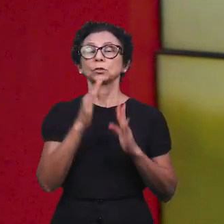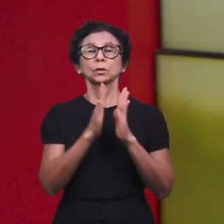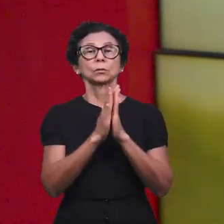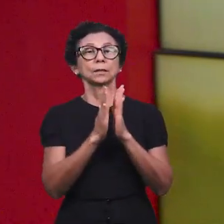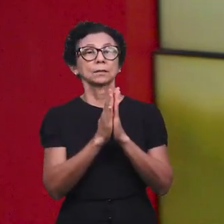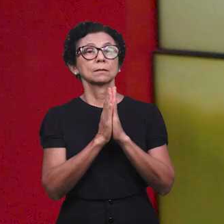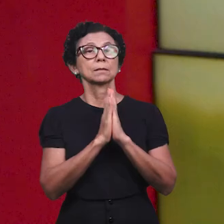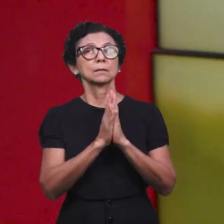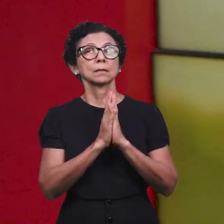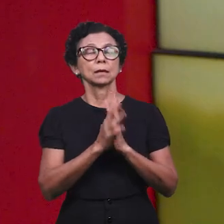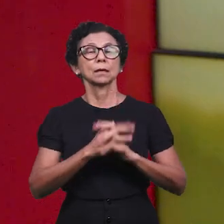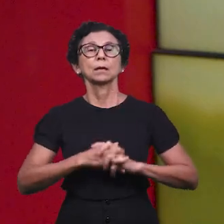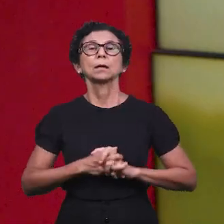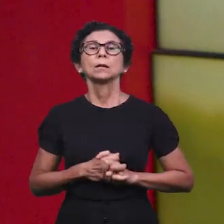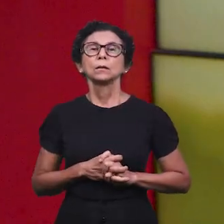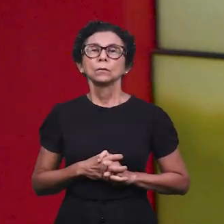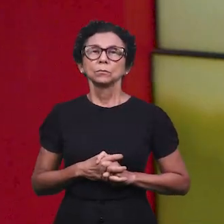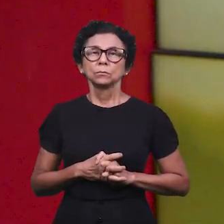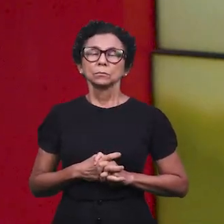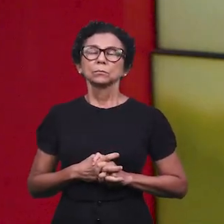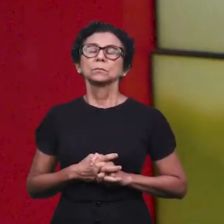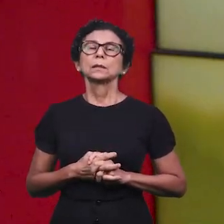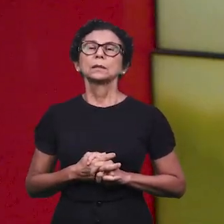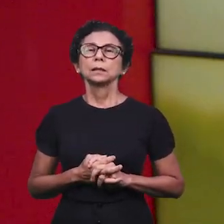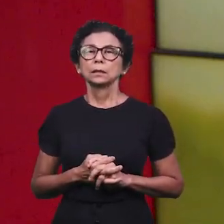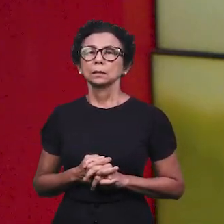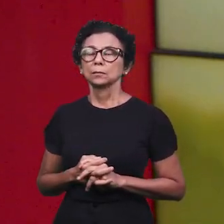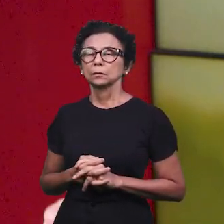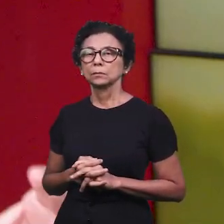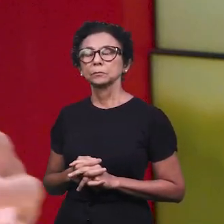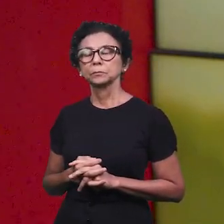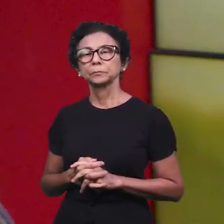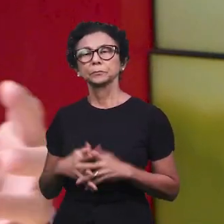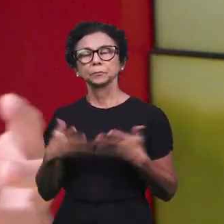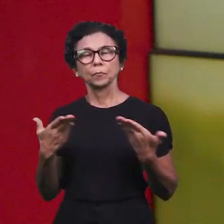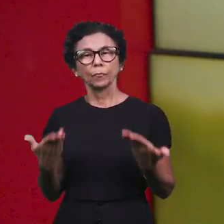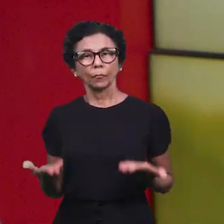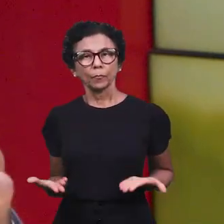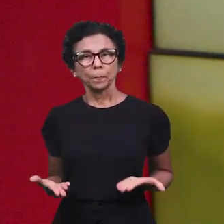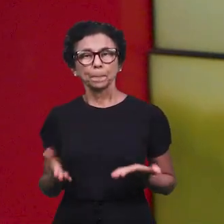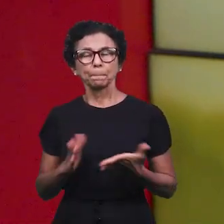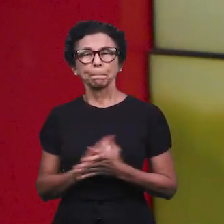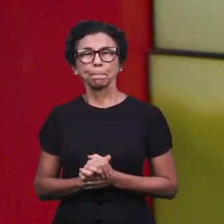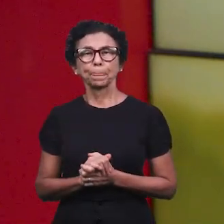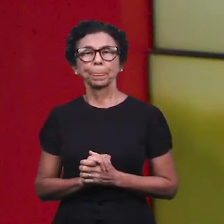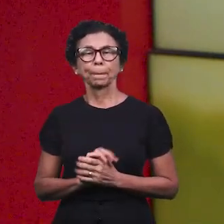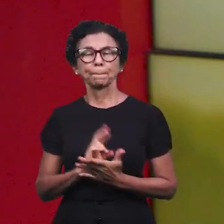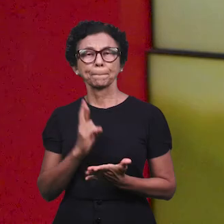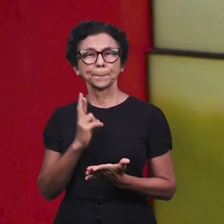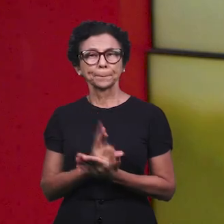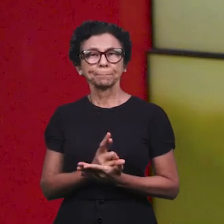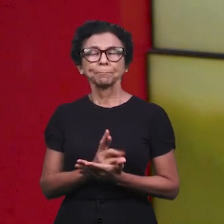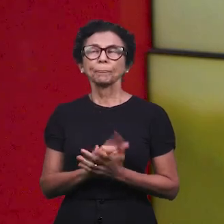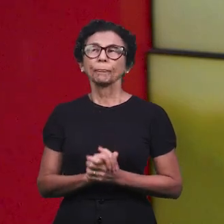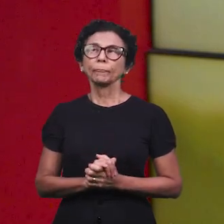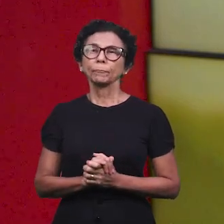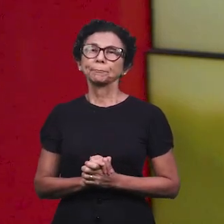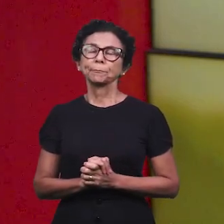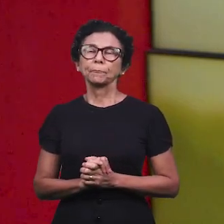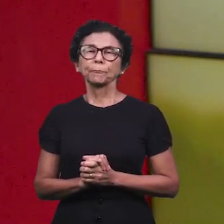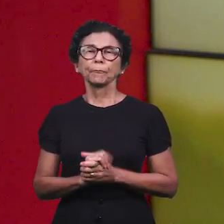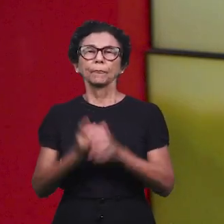recurso na presença do Senhor, no corpo. Então, isso vai gerando o testemunho e